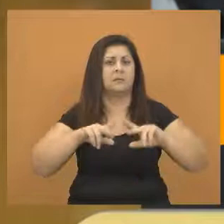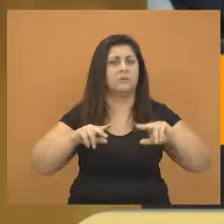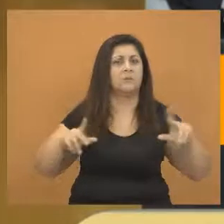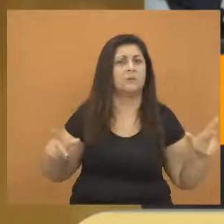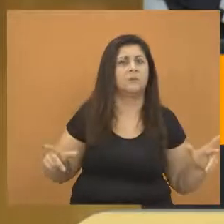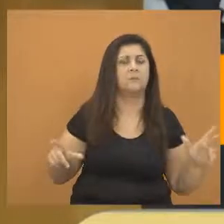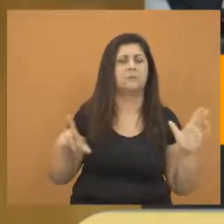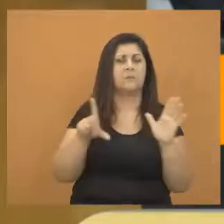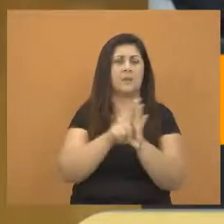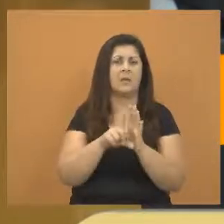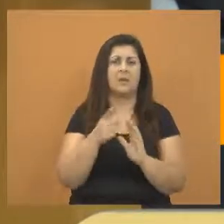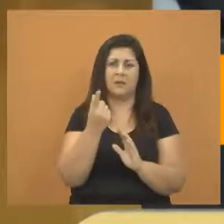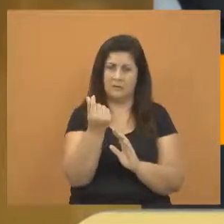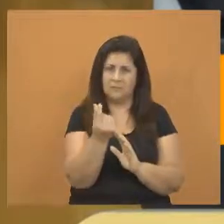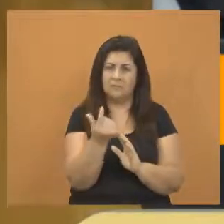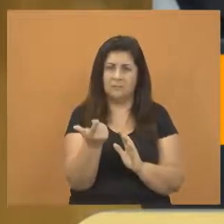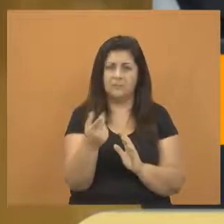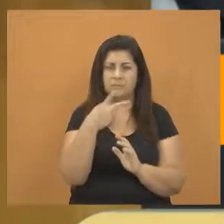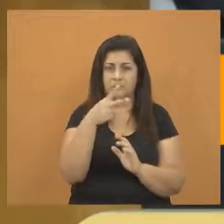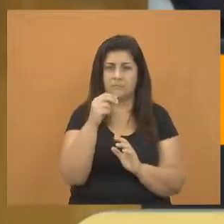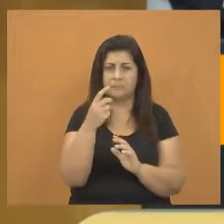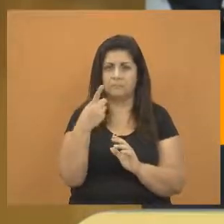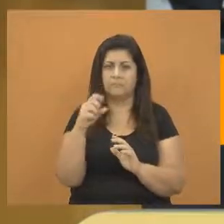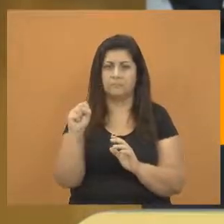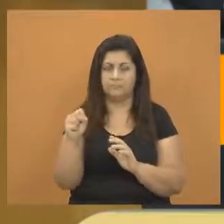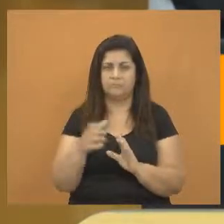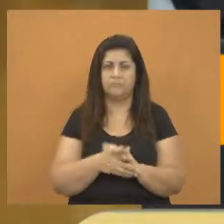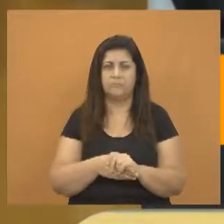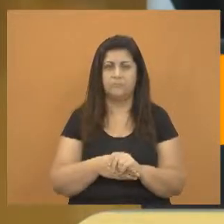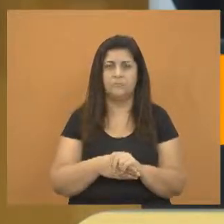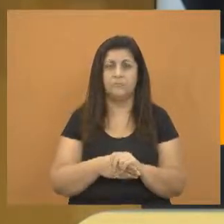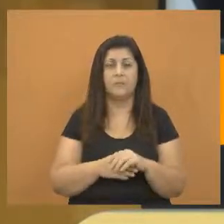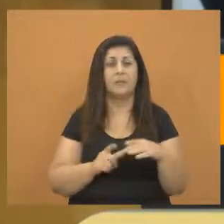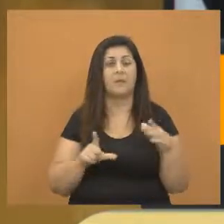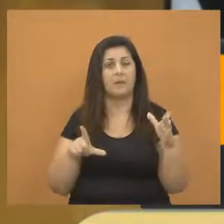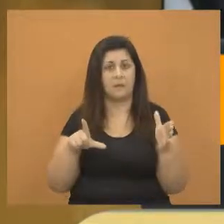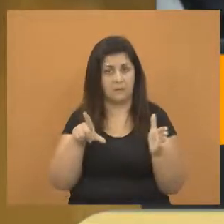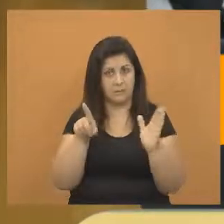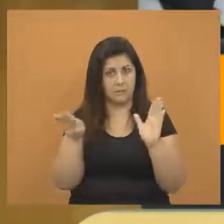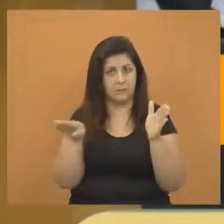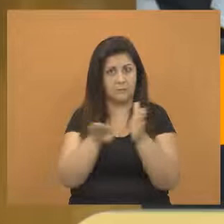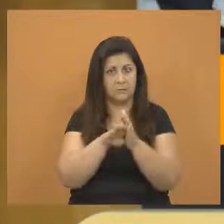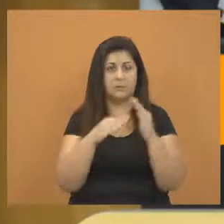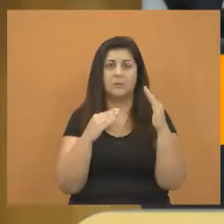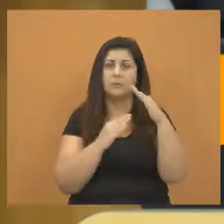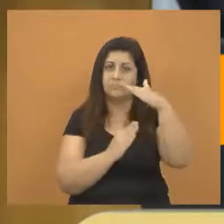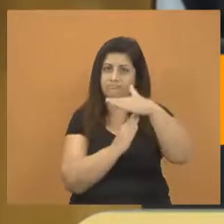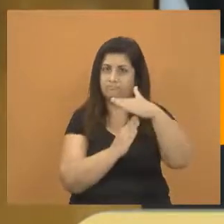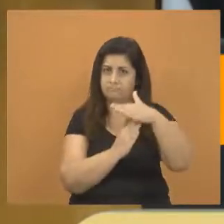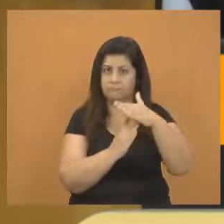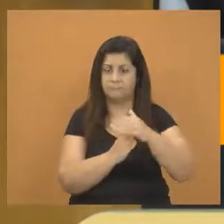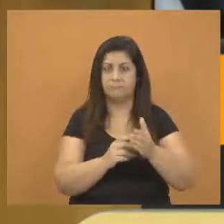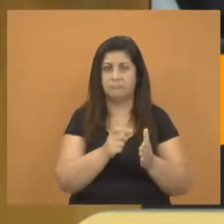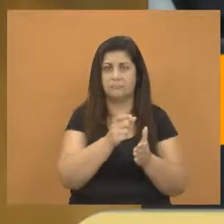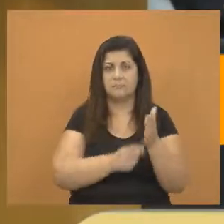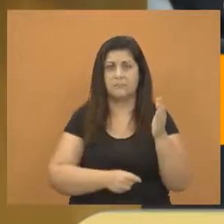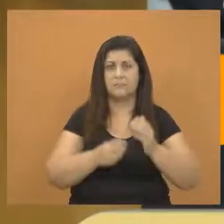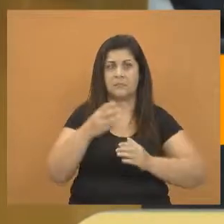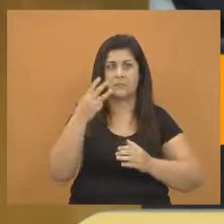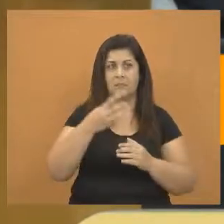Lei Orçamentária Anual de 2018 em seus exatos limites. Artigo 3º.